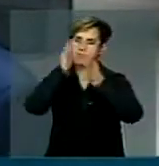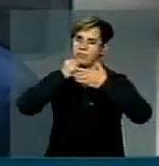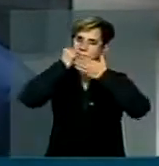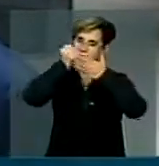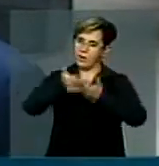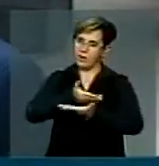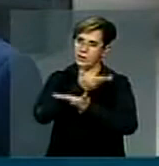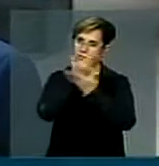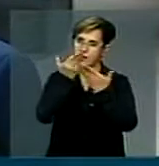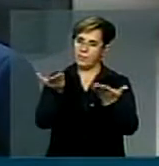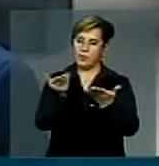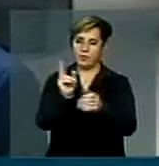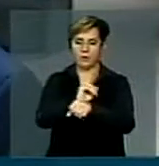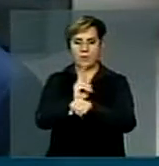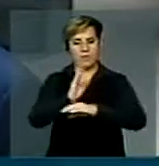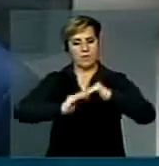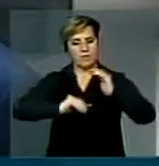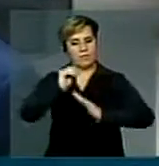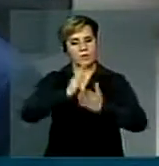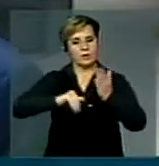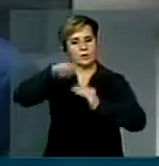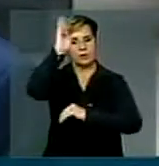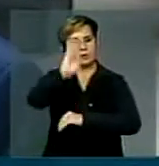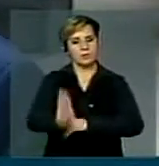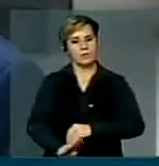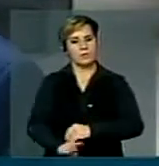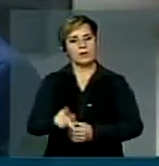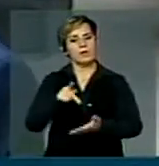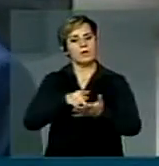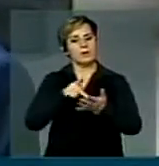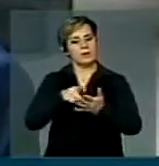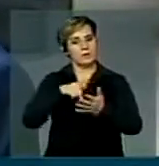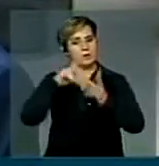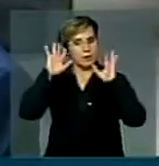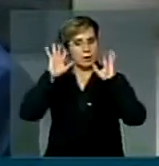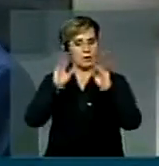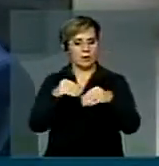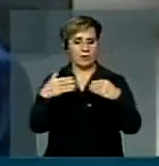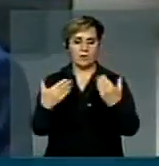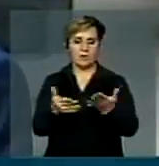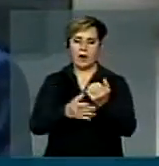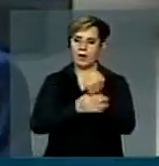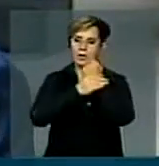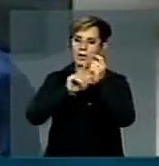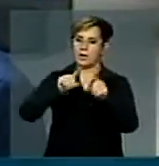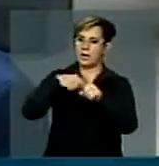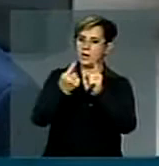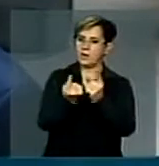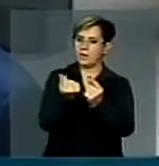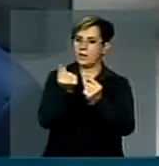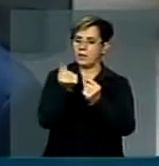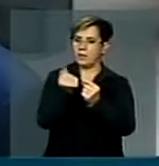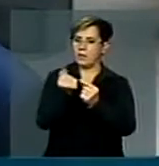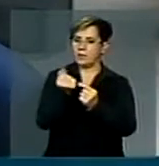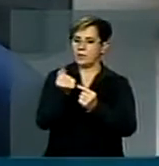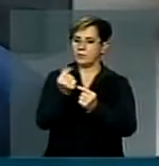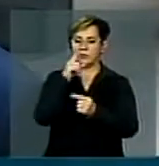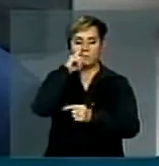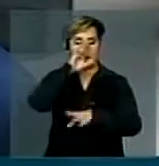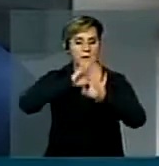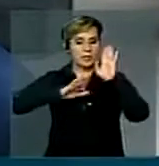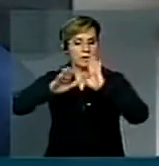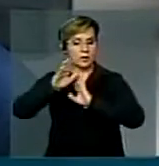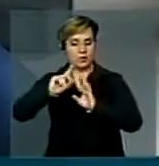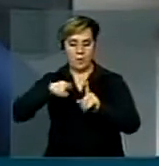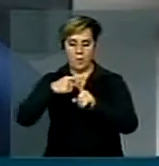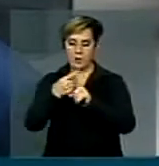apoio, né, aos nossos vigilantes do Brasil inteiro, que certamente com esse reconhecimento da garantia do adicional de periculosidade, é